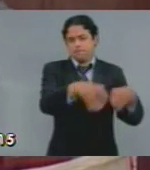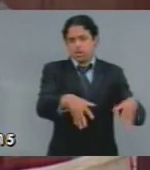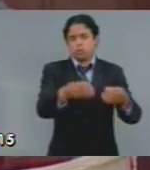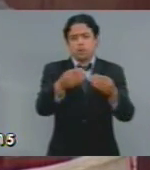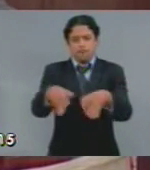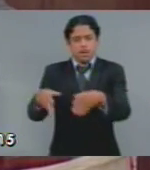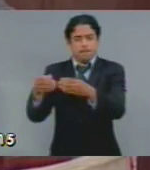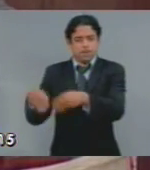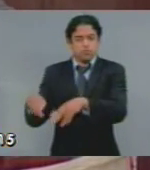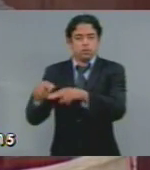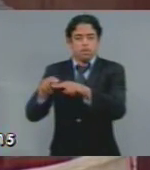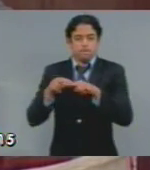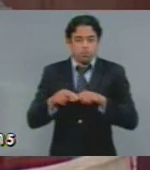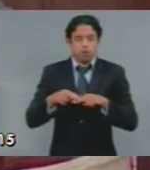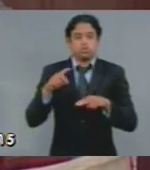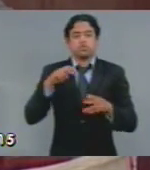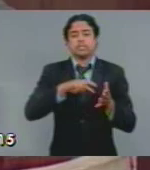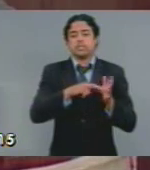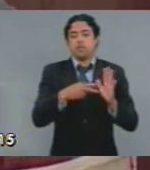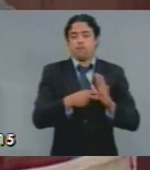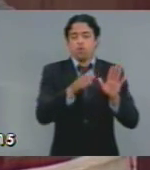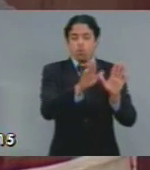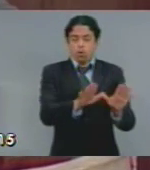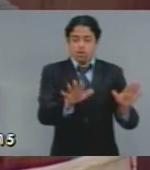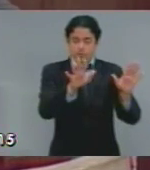redução de 50% de investimentos